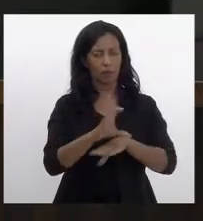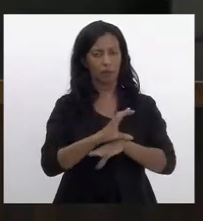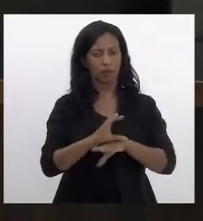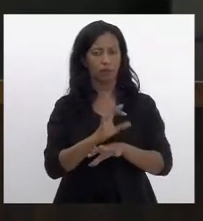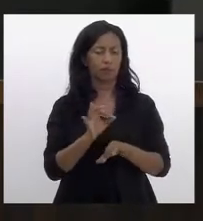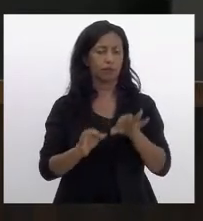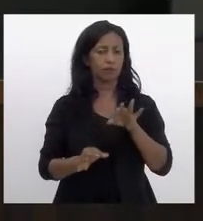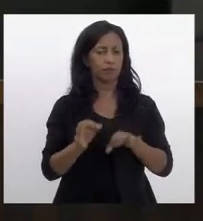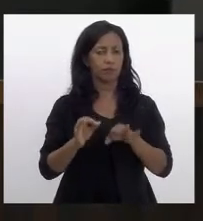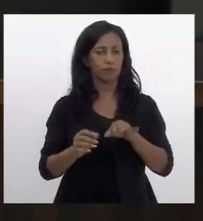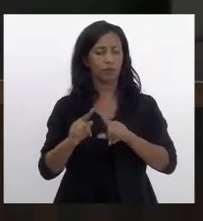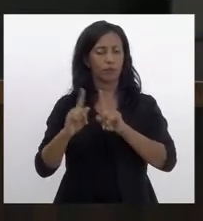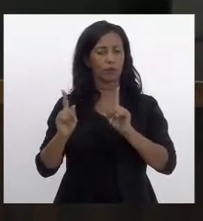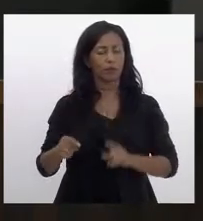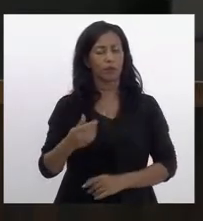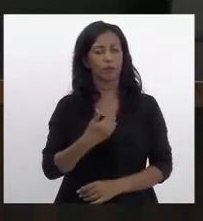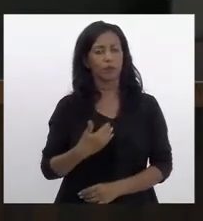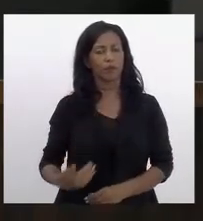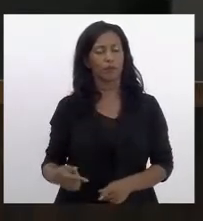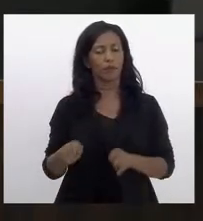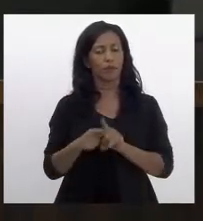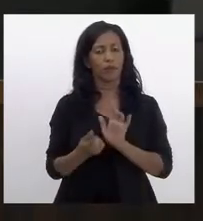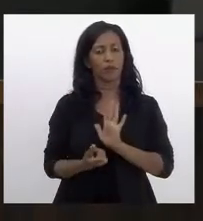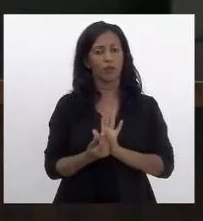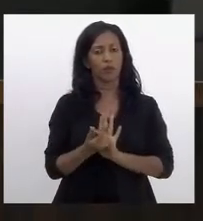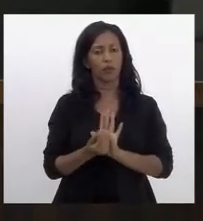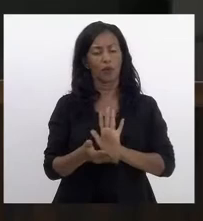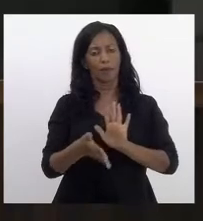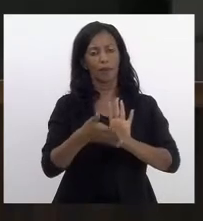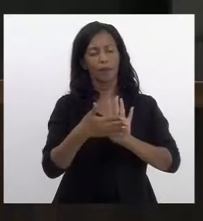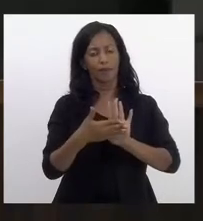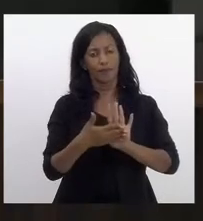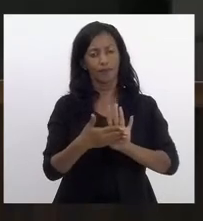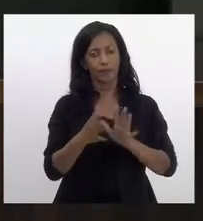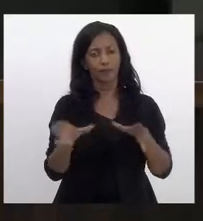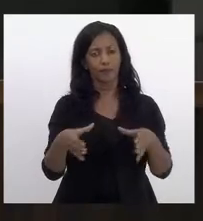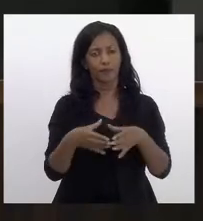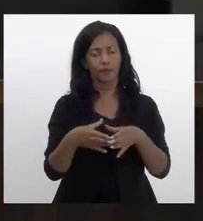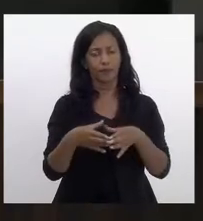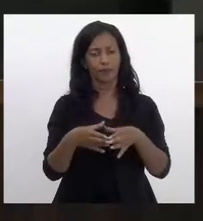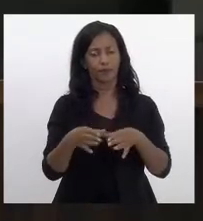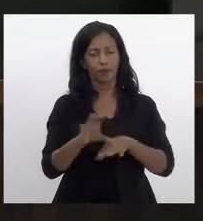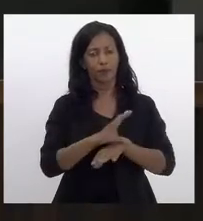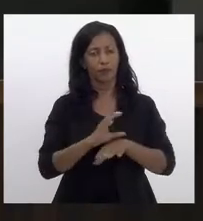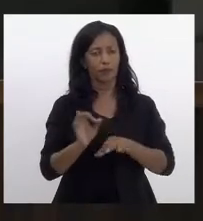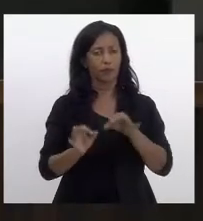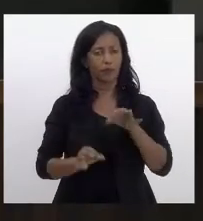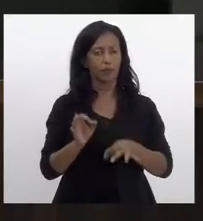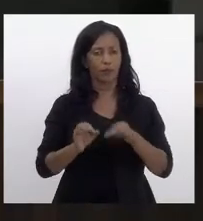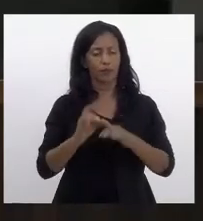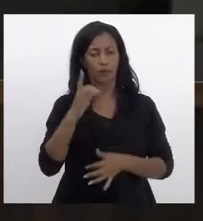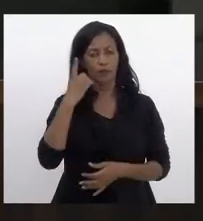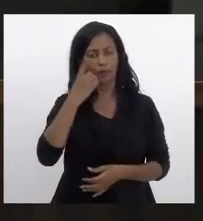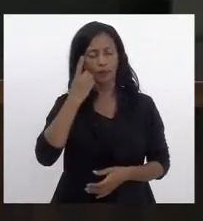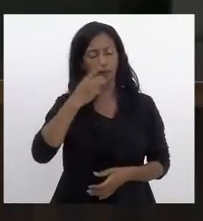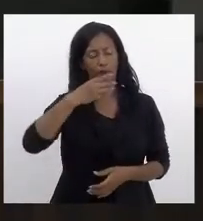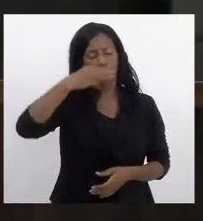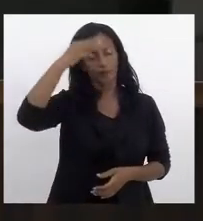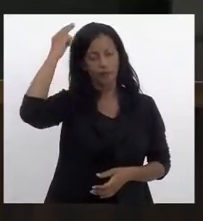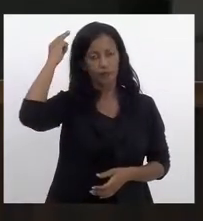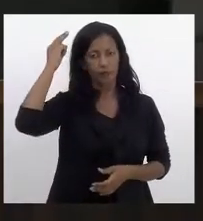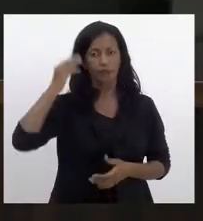Justiça, Servidores Públicos e de Orçamento. Para emitir parecer pela Comissão de Constituição e Justiça, deputado Márcio